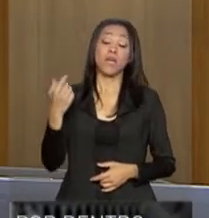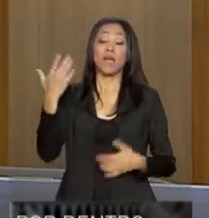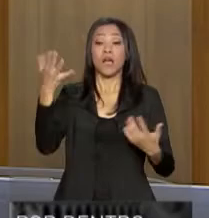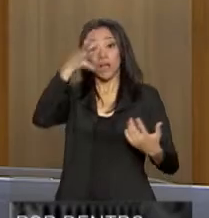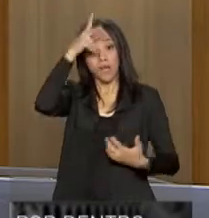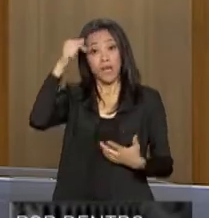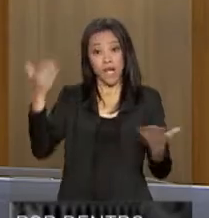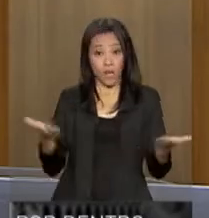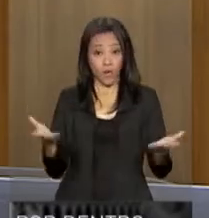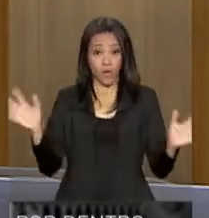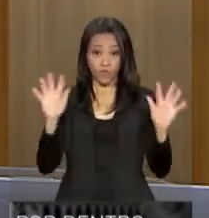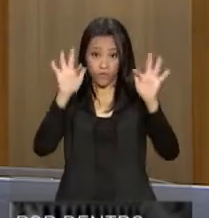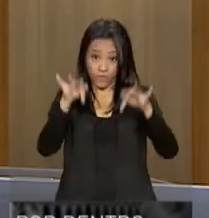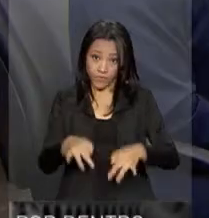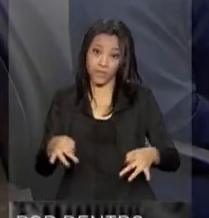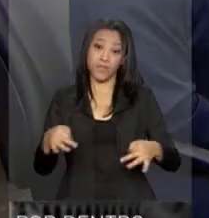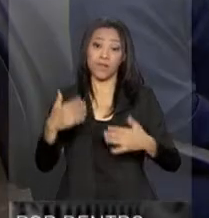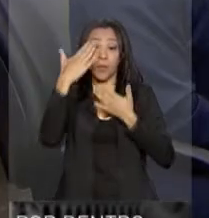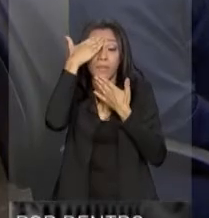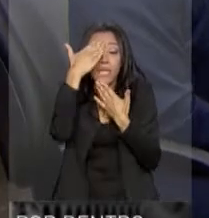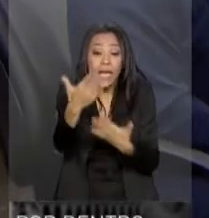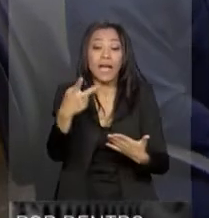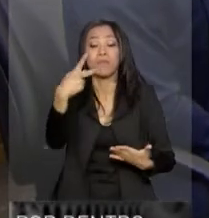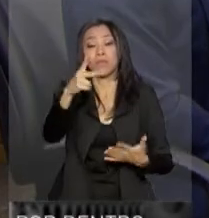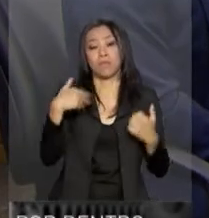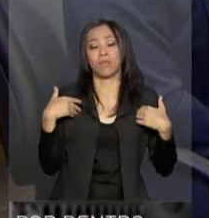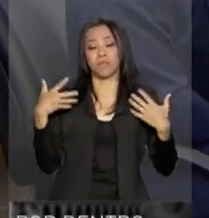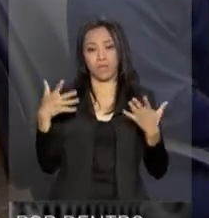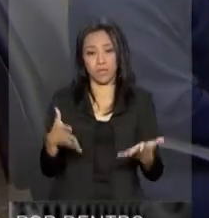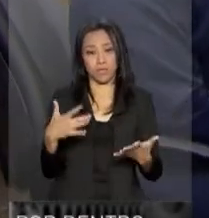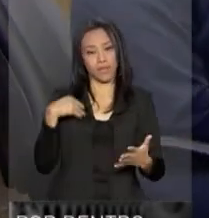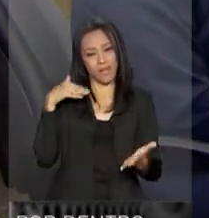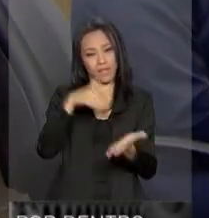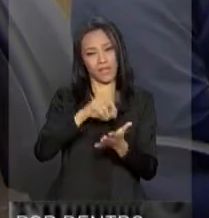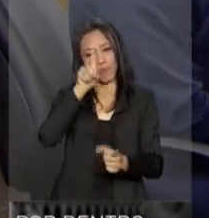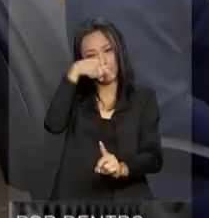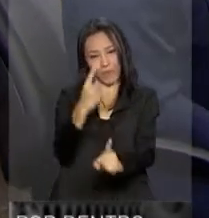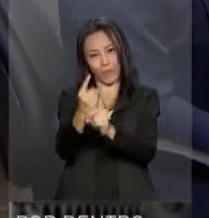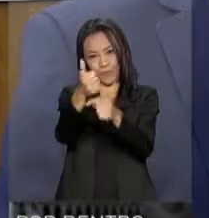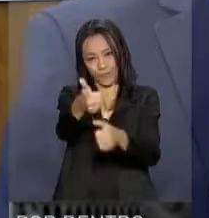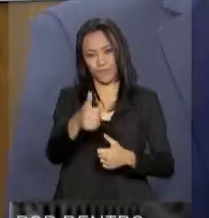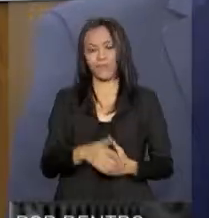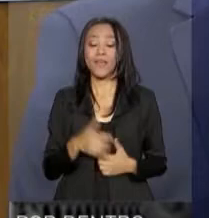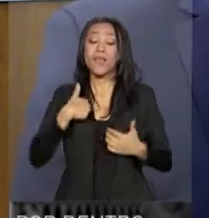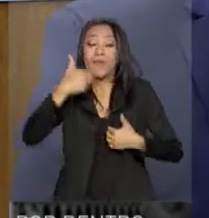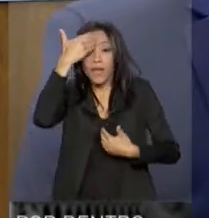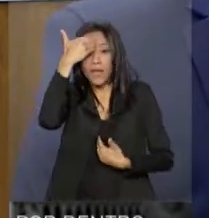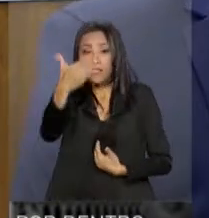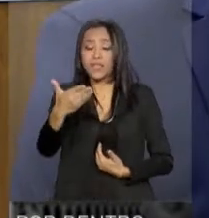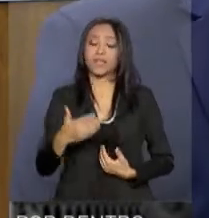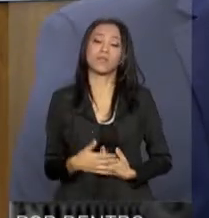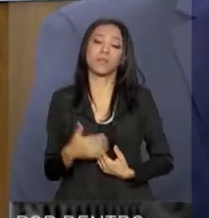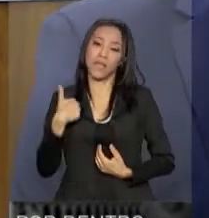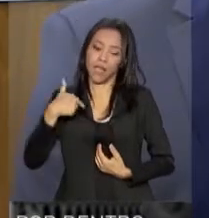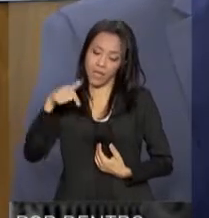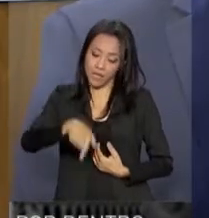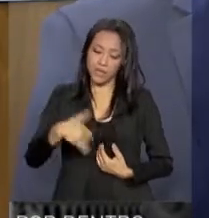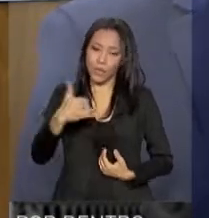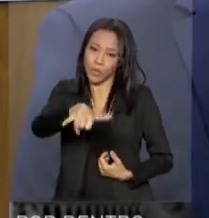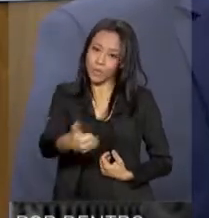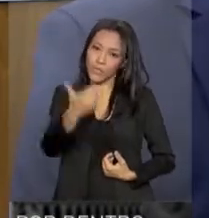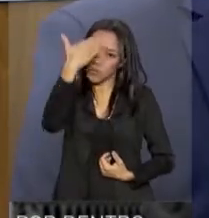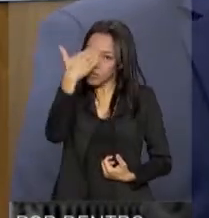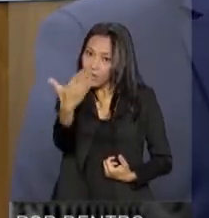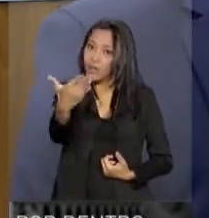gente encerra o programa ministro muito obrigada pela sua participação e até uma próxima oportunidade que eu agradeço a essa oportunidade muito